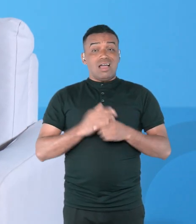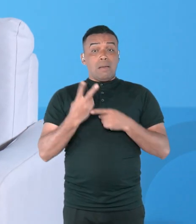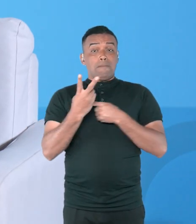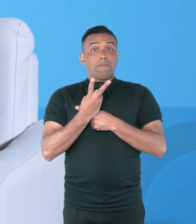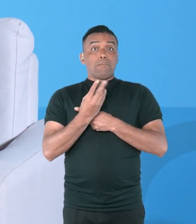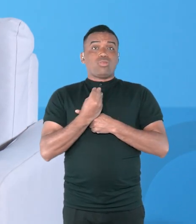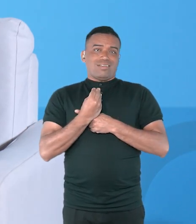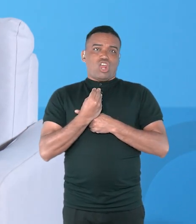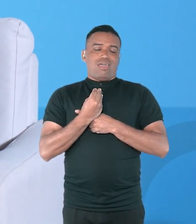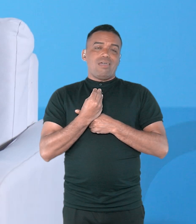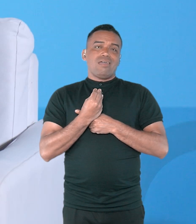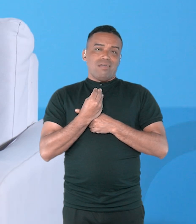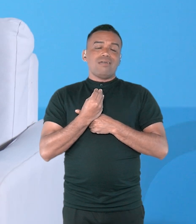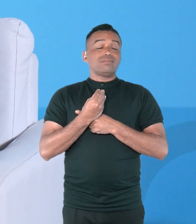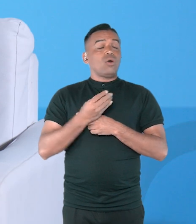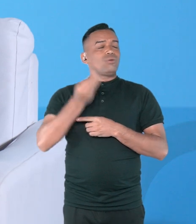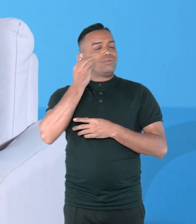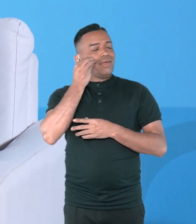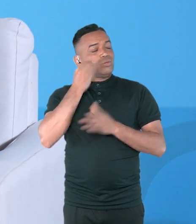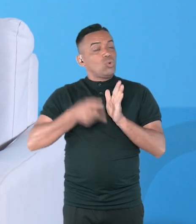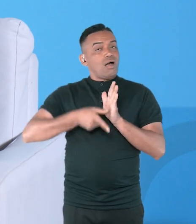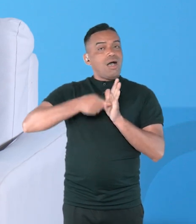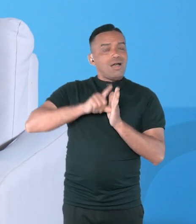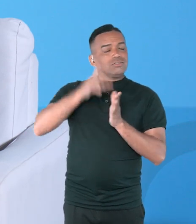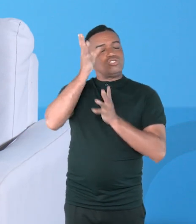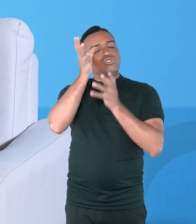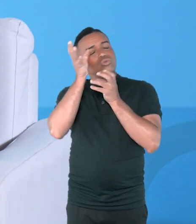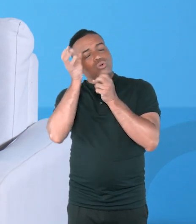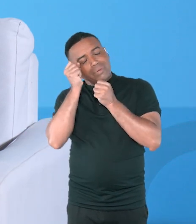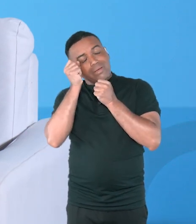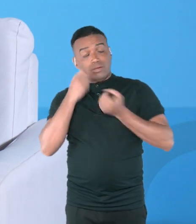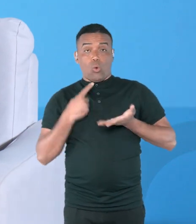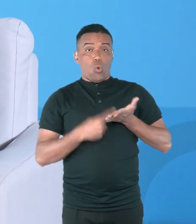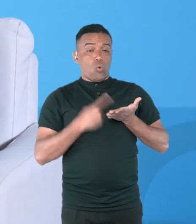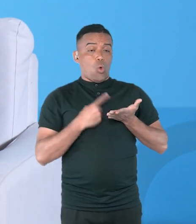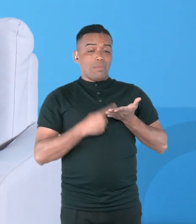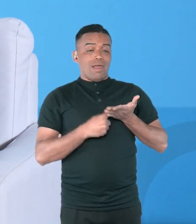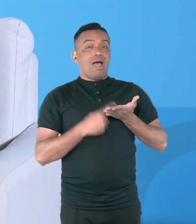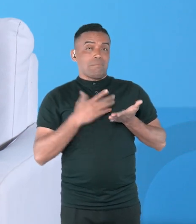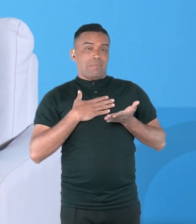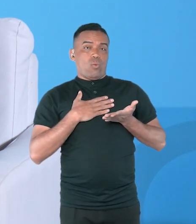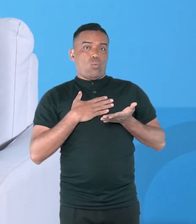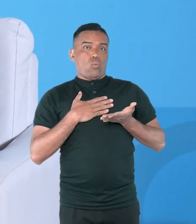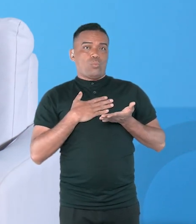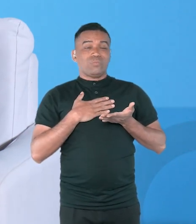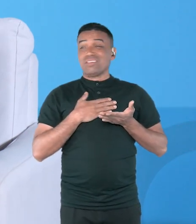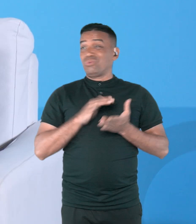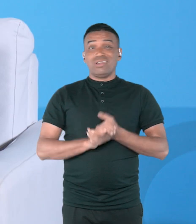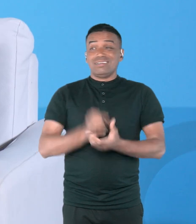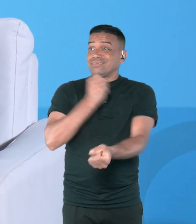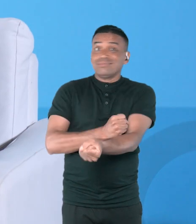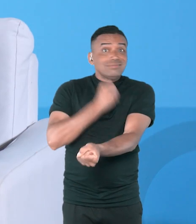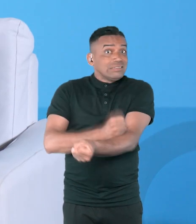proteger de algum jeito. Então, eu tento, assim, antes de dormir, né, fazer uns tratos comigo mesma também, porque é um